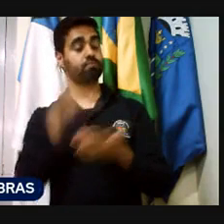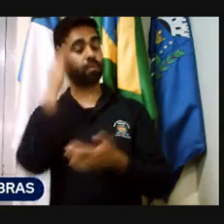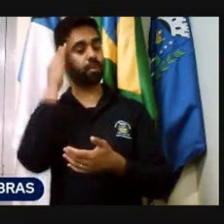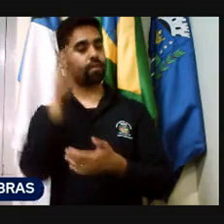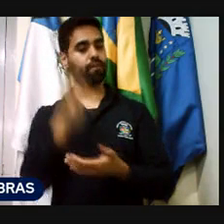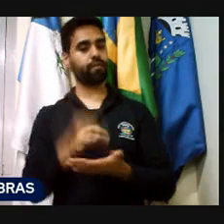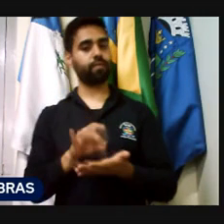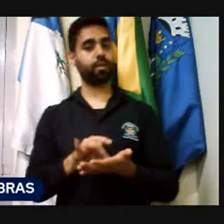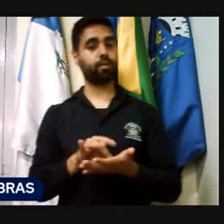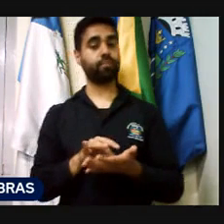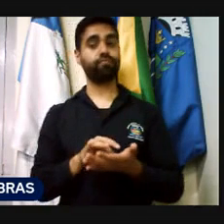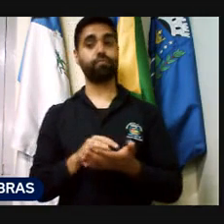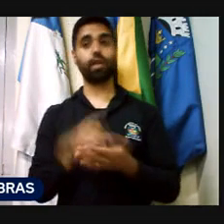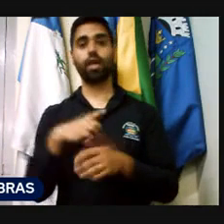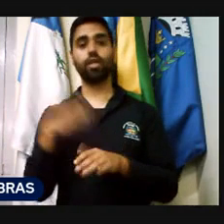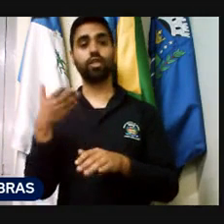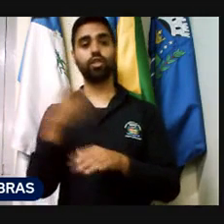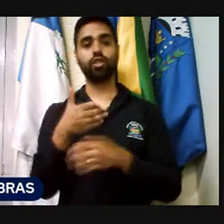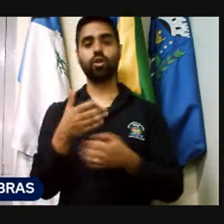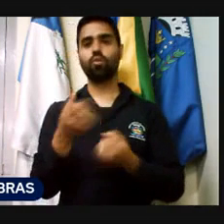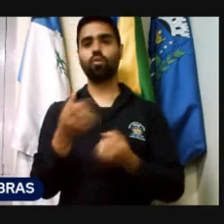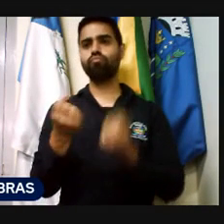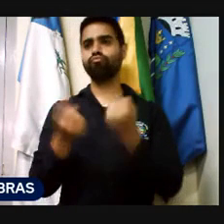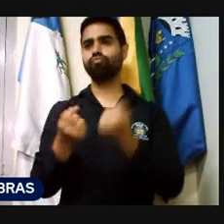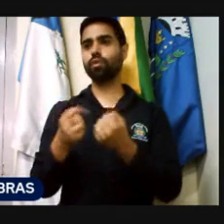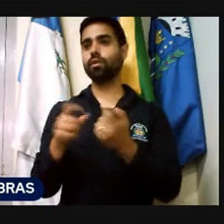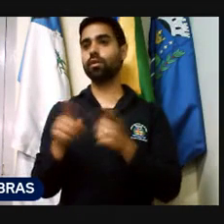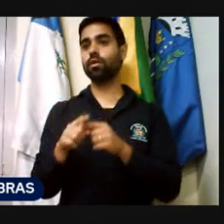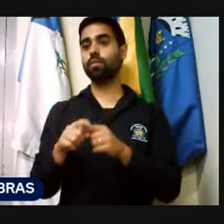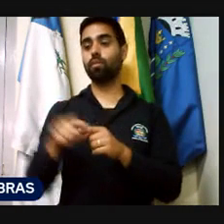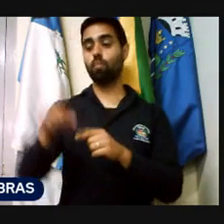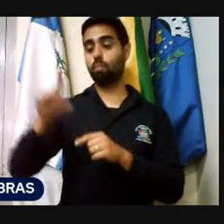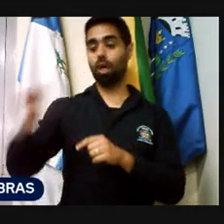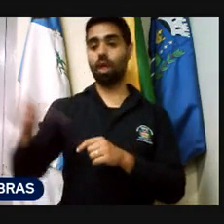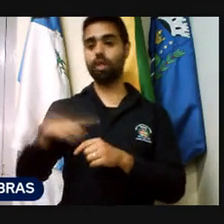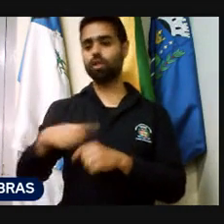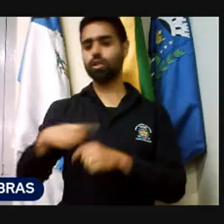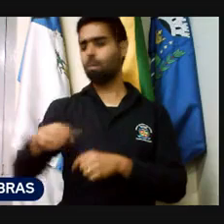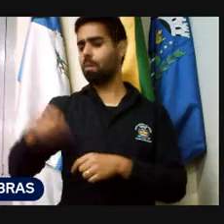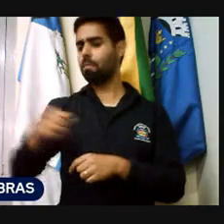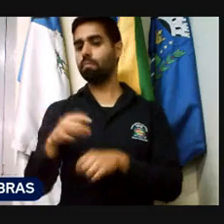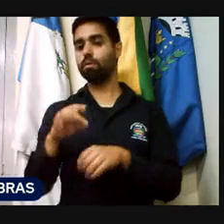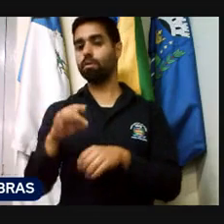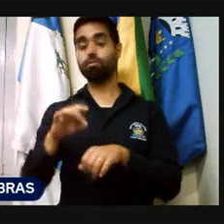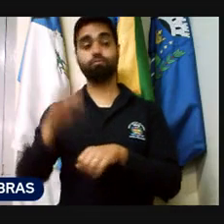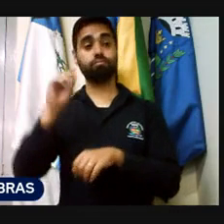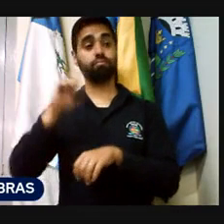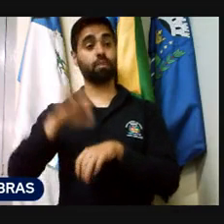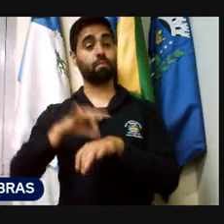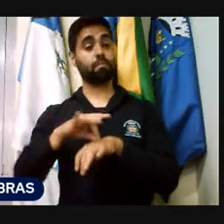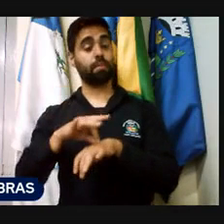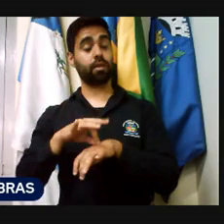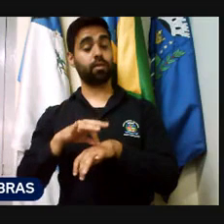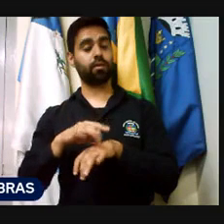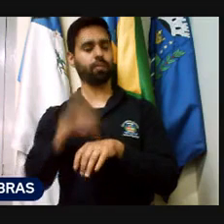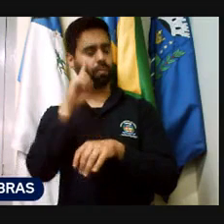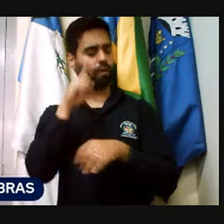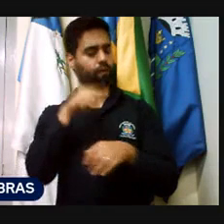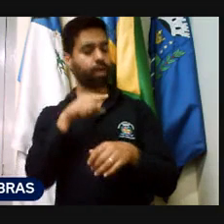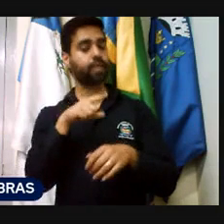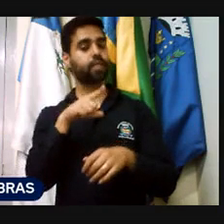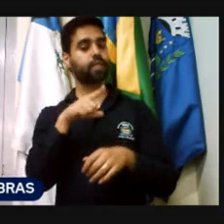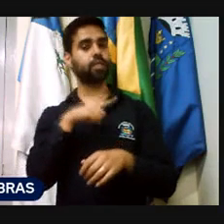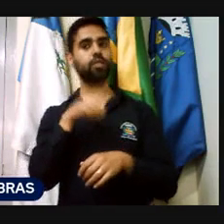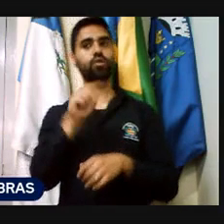diante da chegada da viatura, empreenderam em fuga, jogando ao solo uma sacola preta que, após verificação por parte da equipe técnica, foi